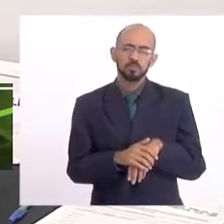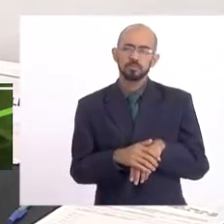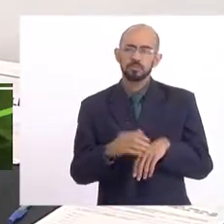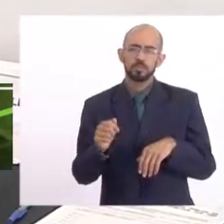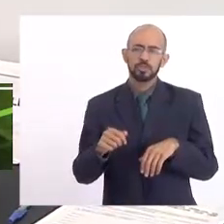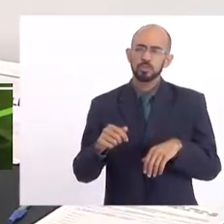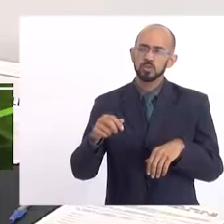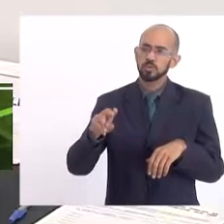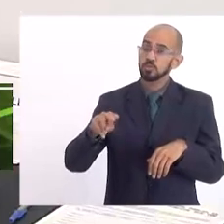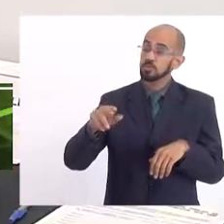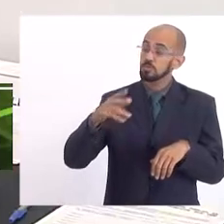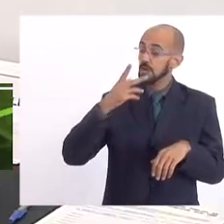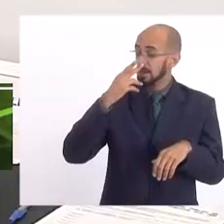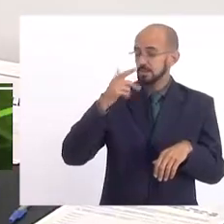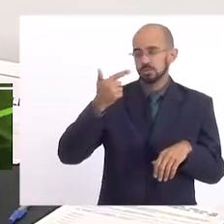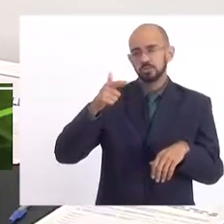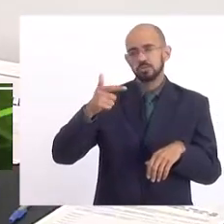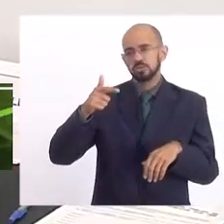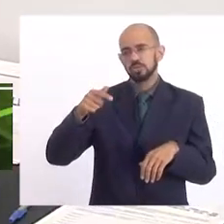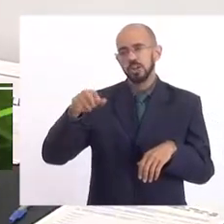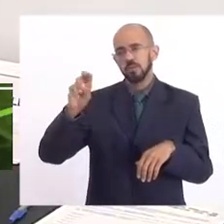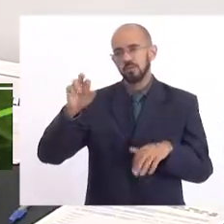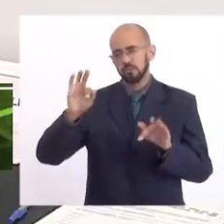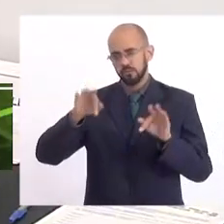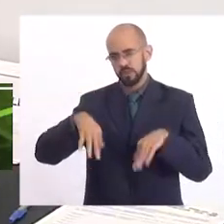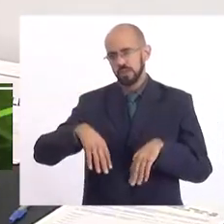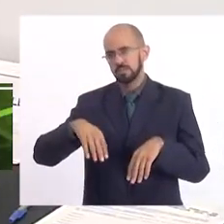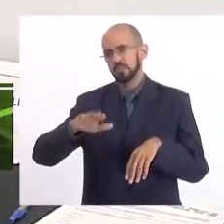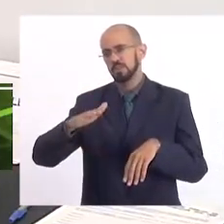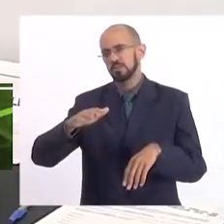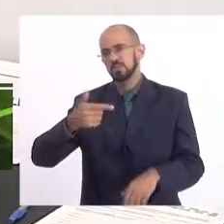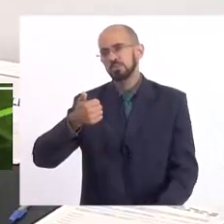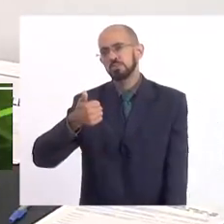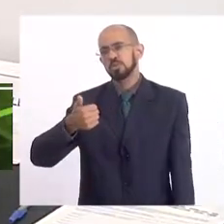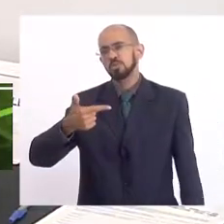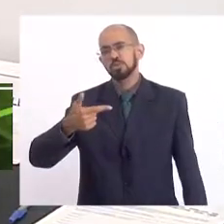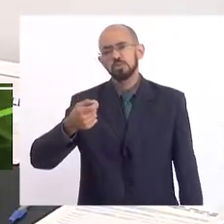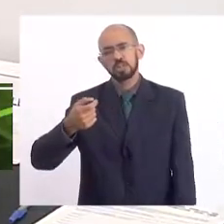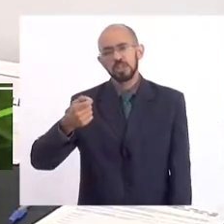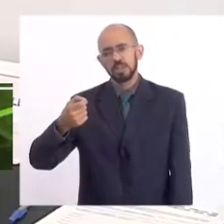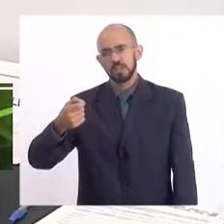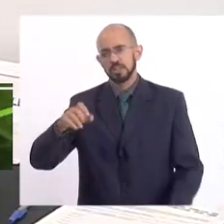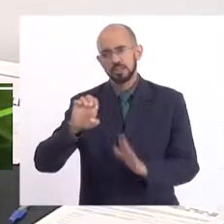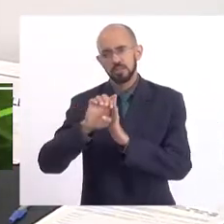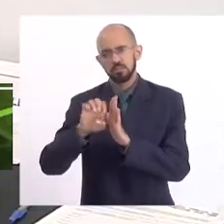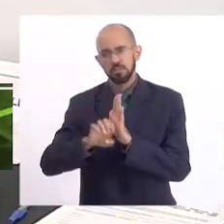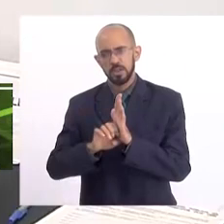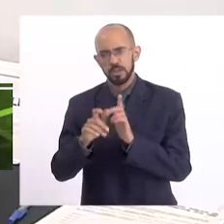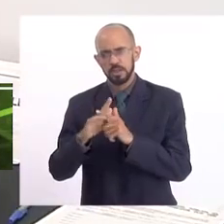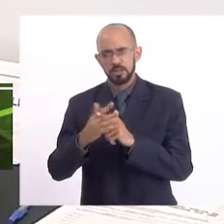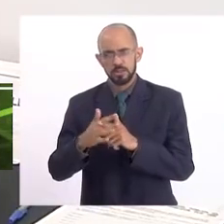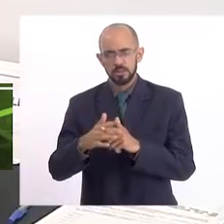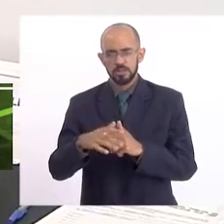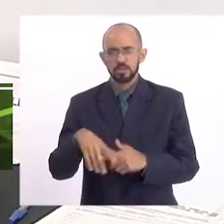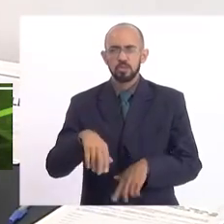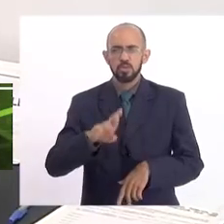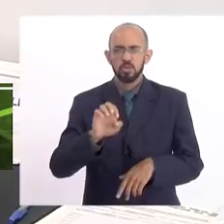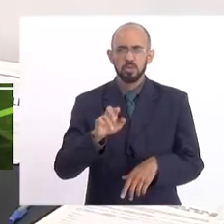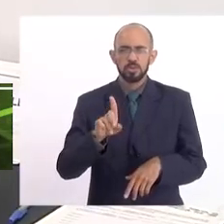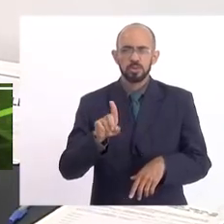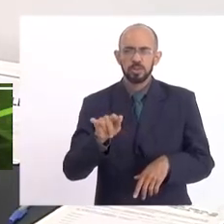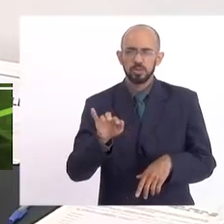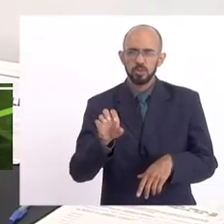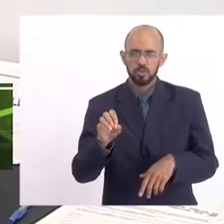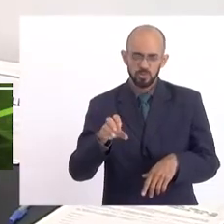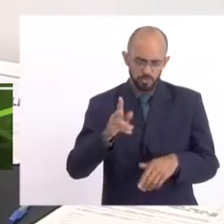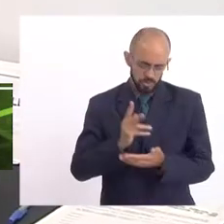mundo apresentou emendas para colaborar. Foram cerca de 1.200 emendas, né? Um trabalho muito grande. O deputado Rodrigo Amorim sempre nesse